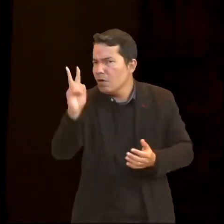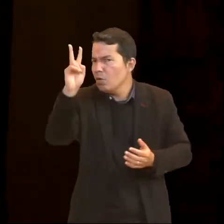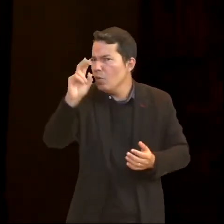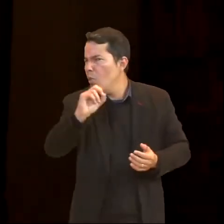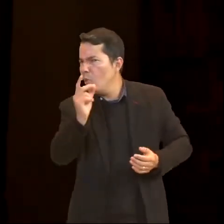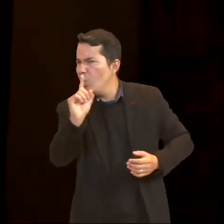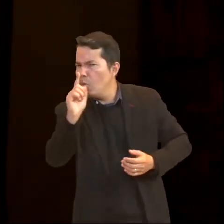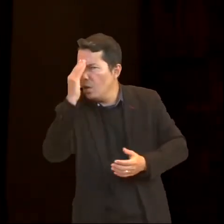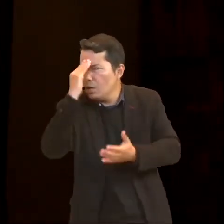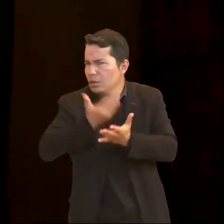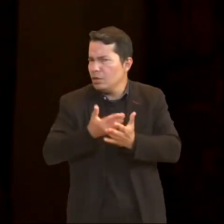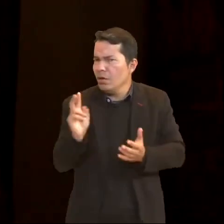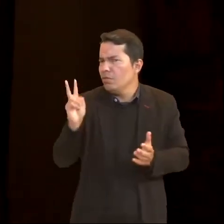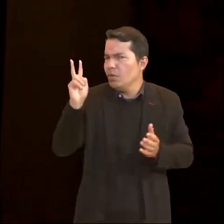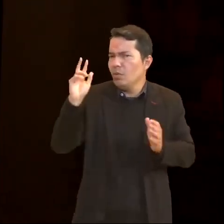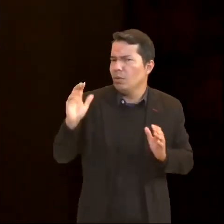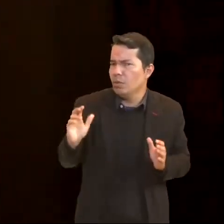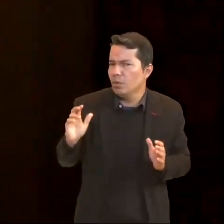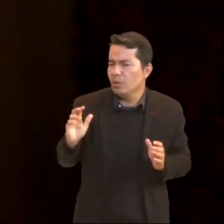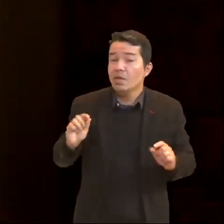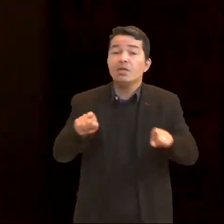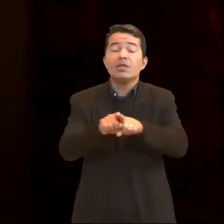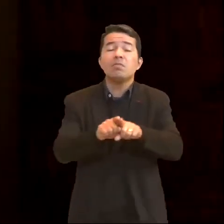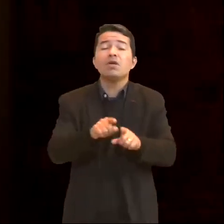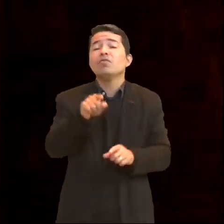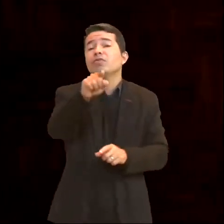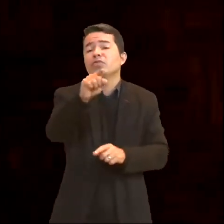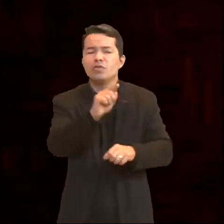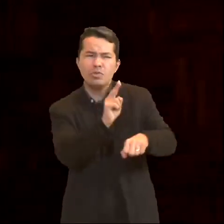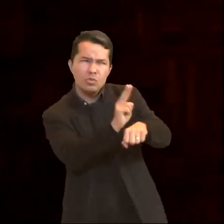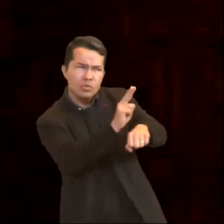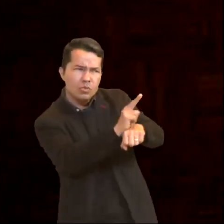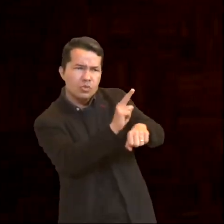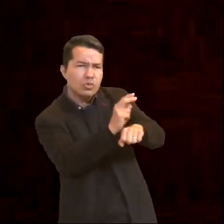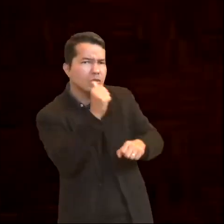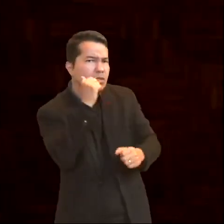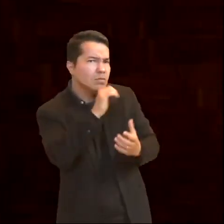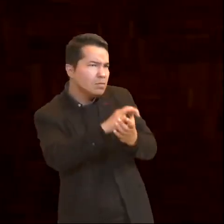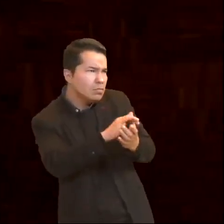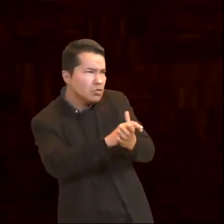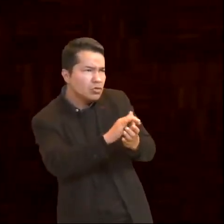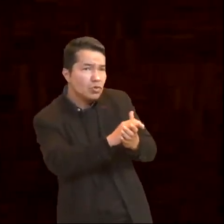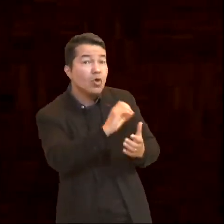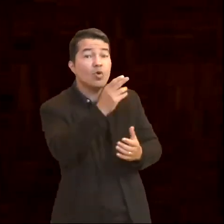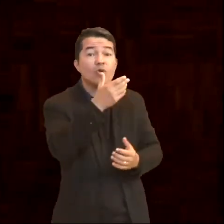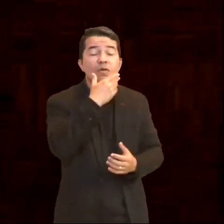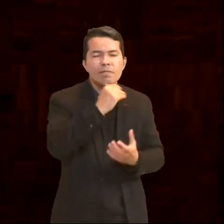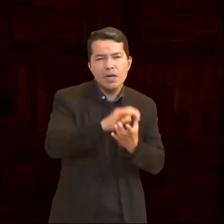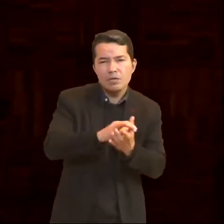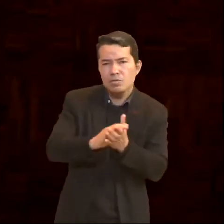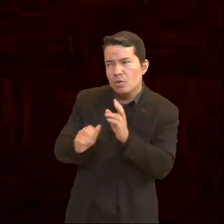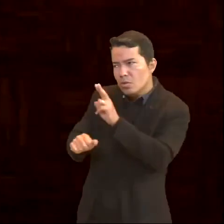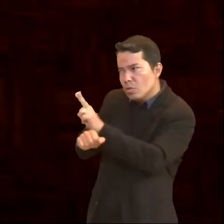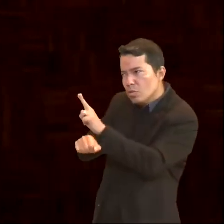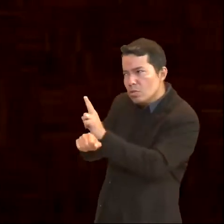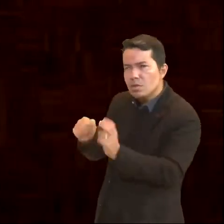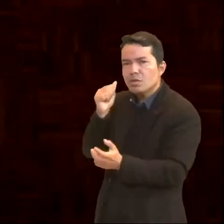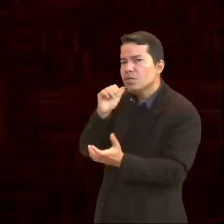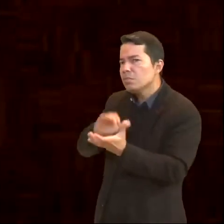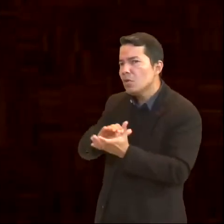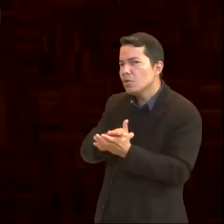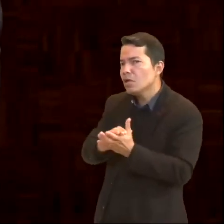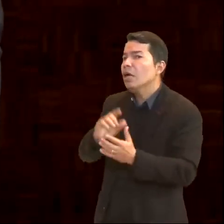procedem da palavra de Deus. O jeito como você trata o seu marido, mulher, e marido, a maneira como você trata a